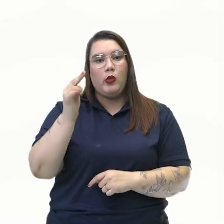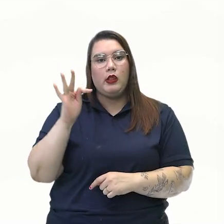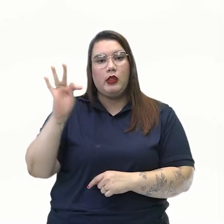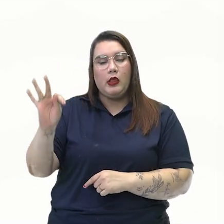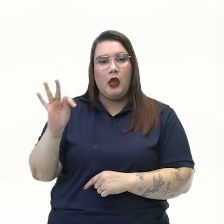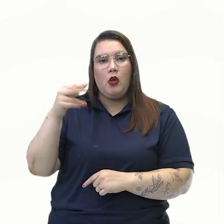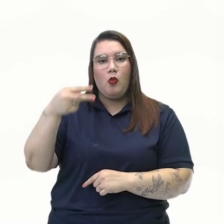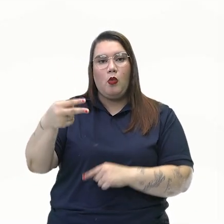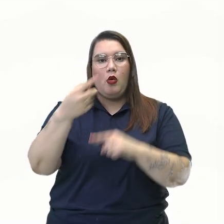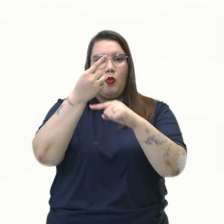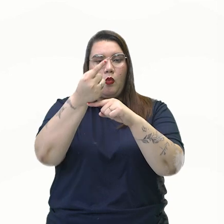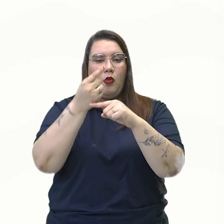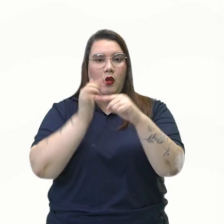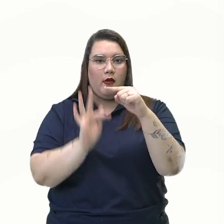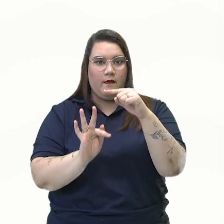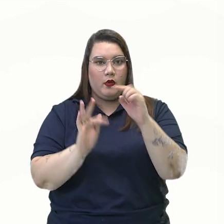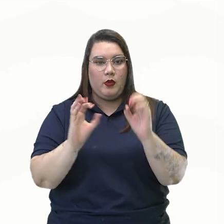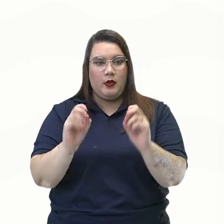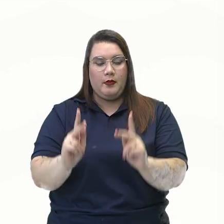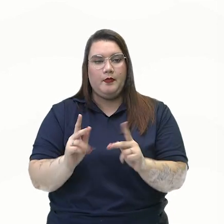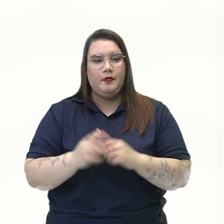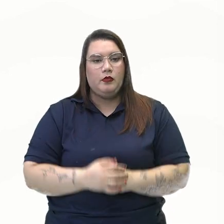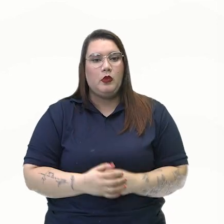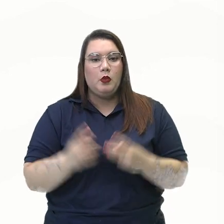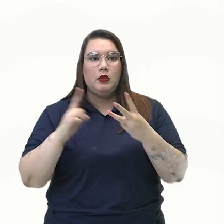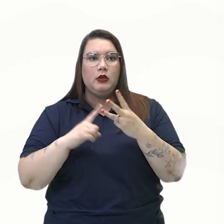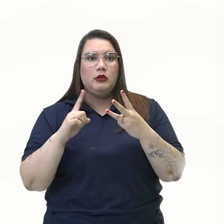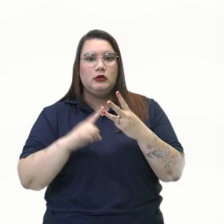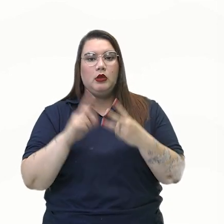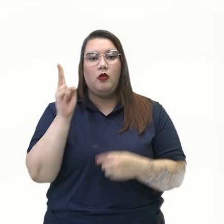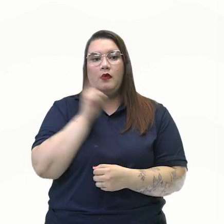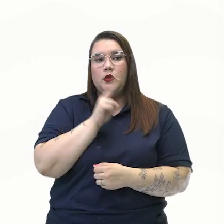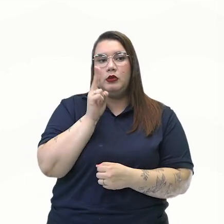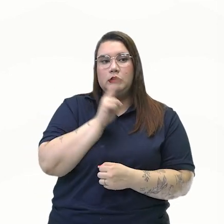da velocidade. Veja bem.